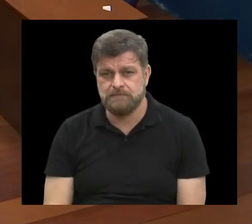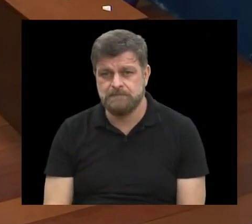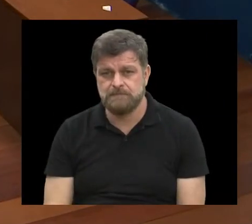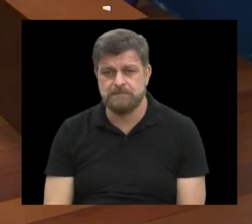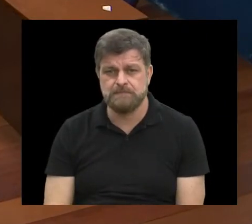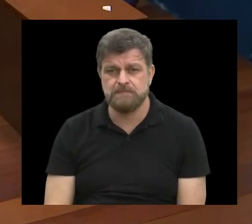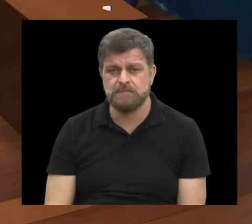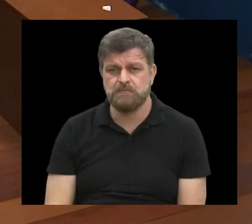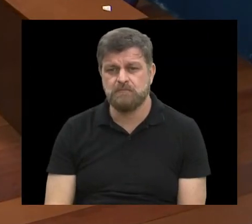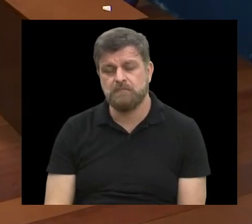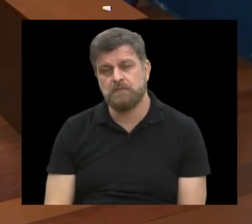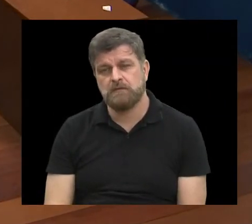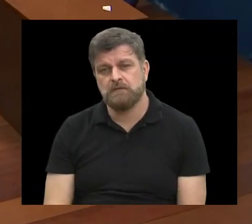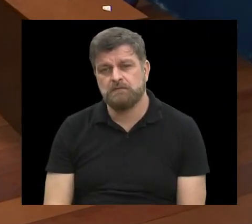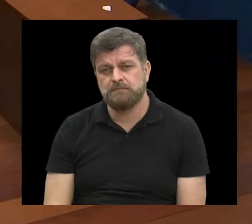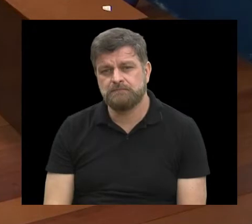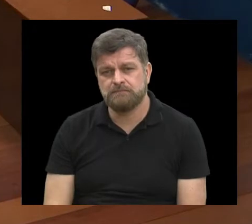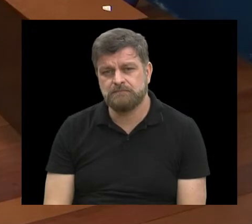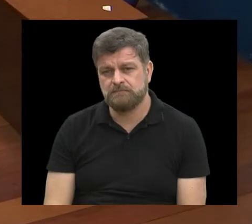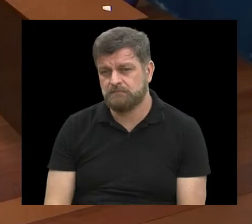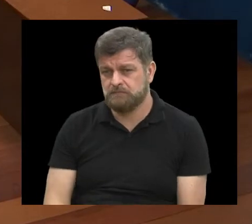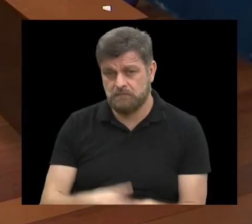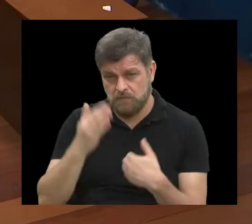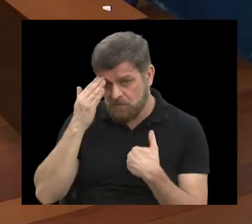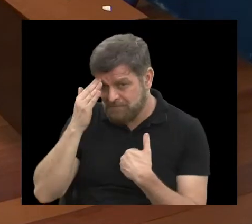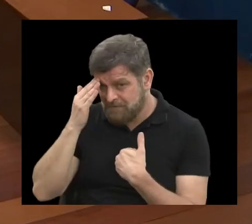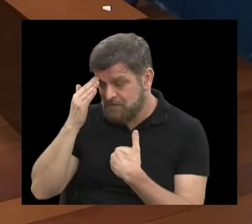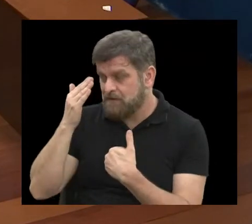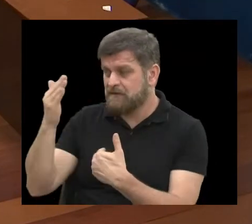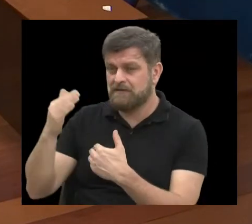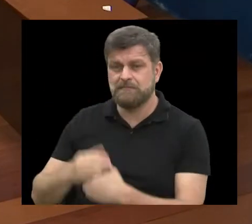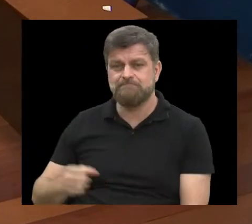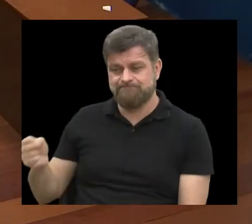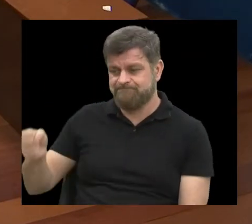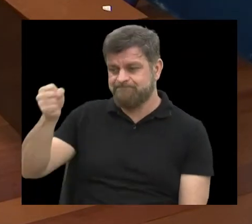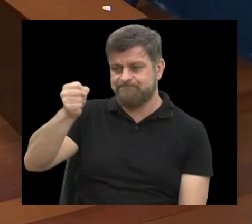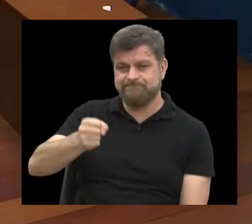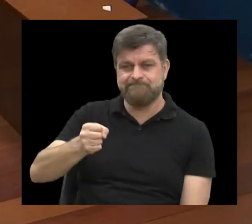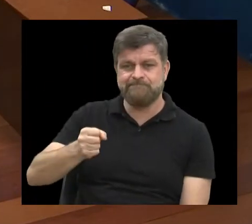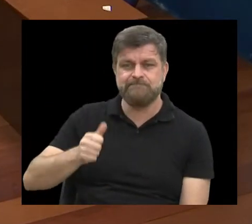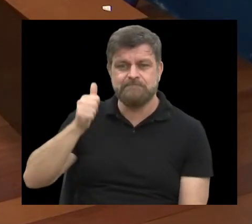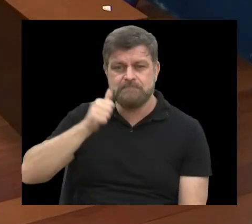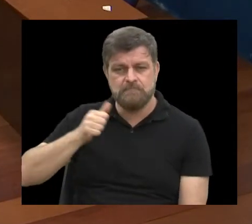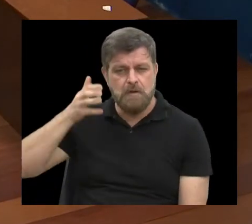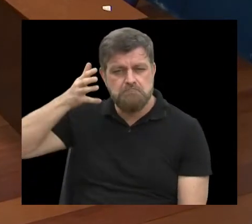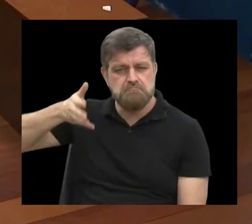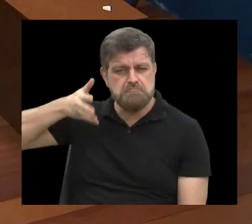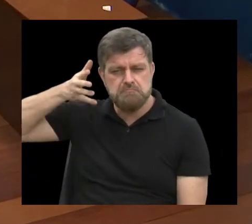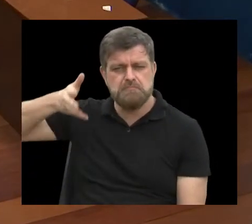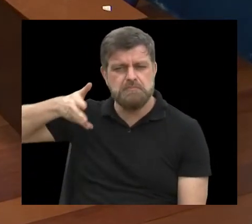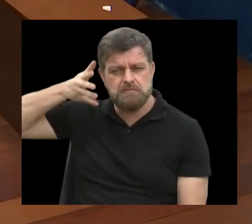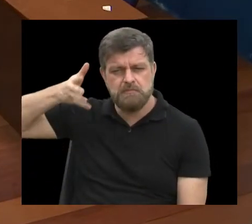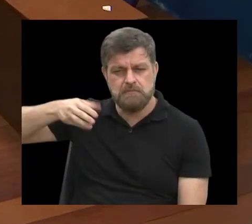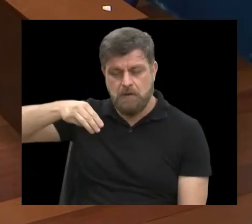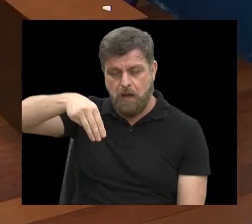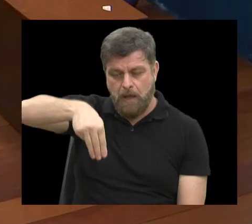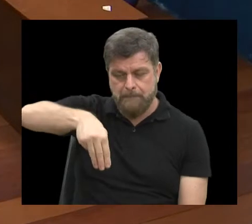Mais alguém? Não? Então, eu agradeço mais uma vez aqui a presença da Mariana